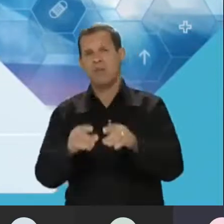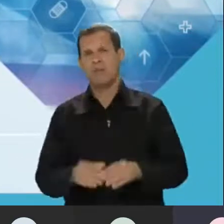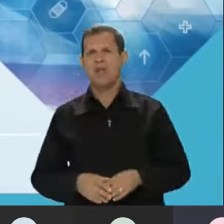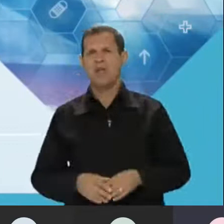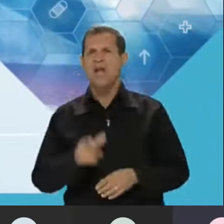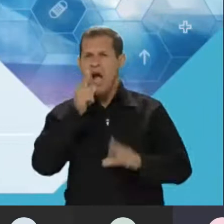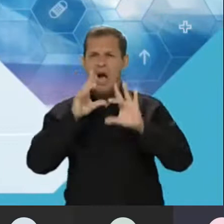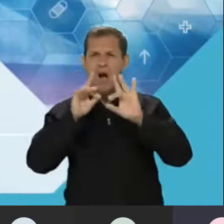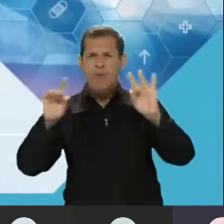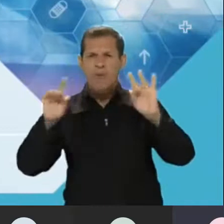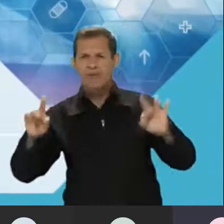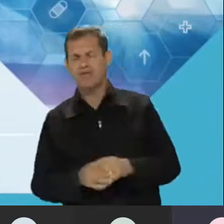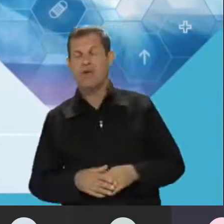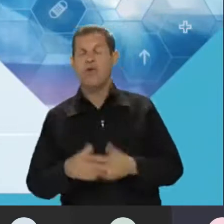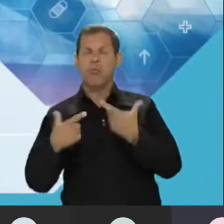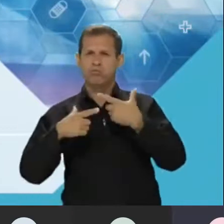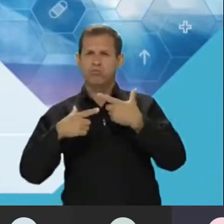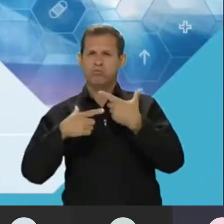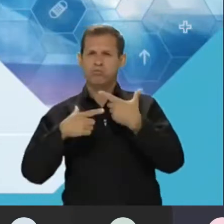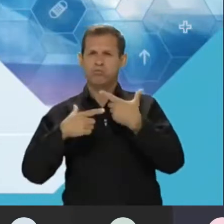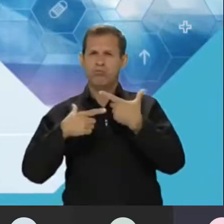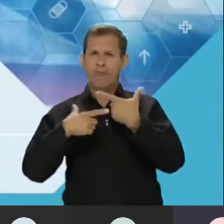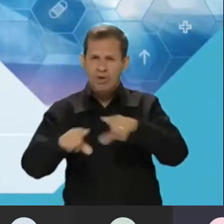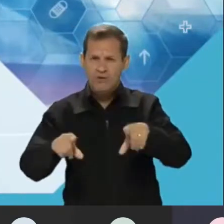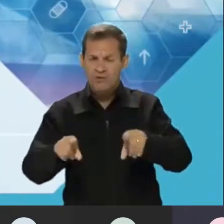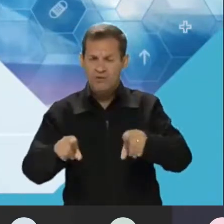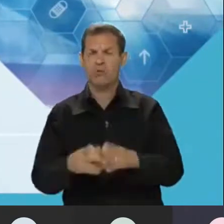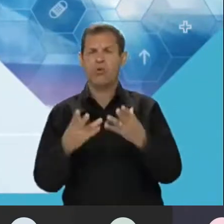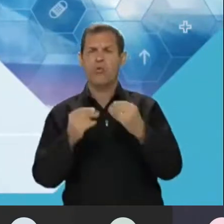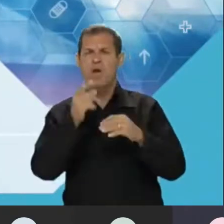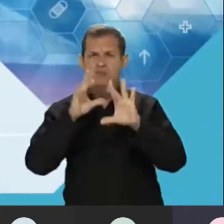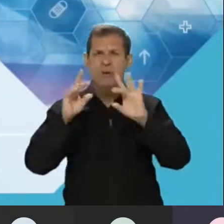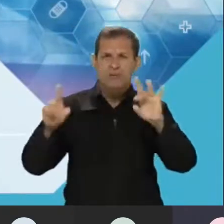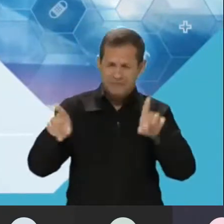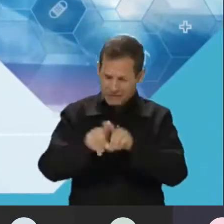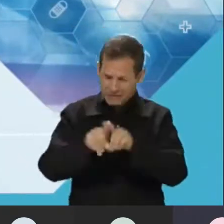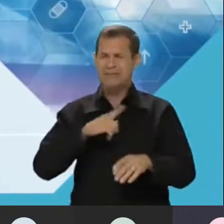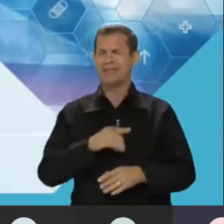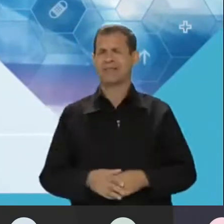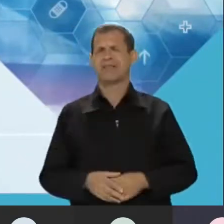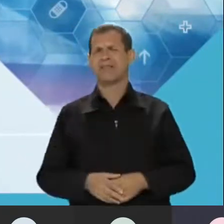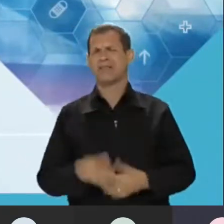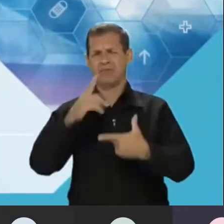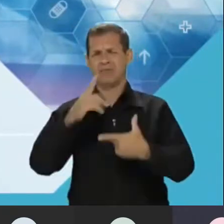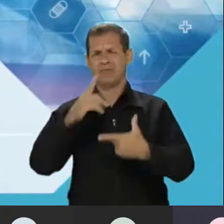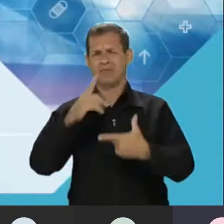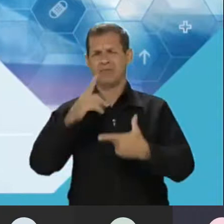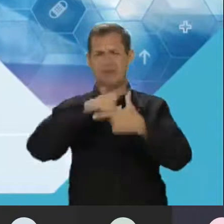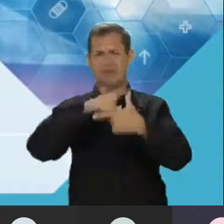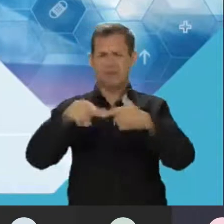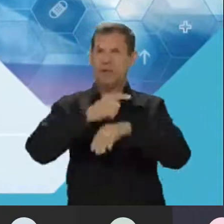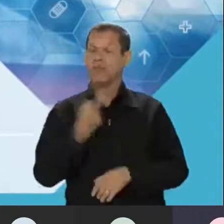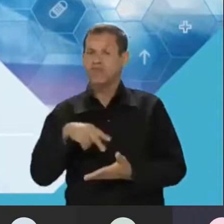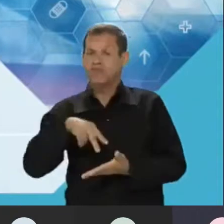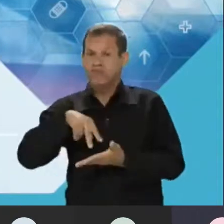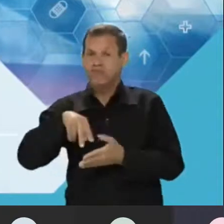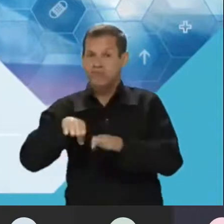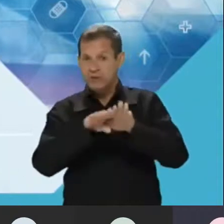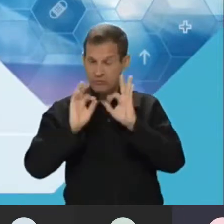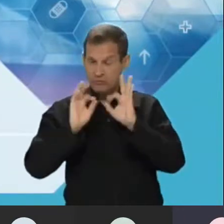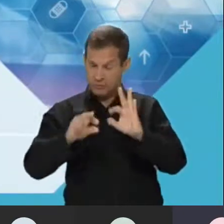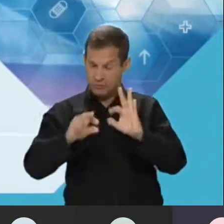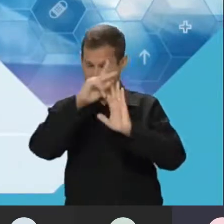da umidade também, é um local muito seco, é um local muito úmido, porque o excesso de umidade também traz desconforto, então a gente precisa trazer um